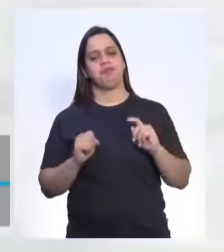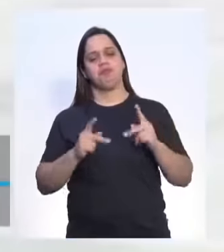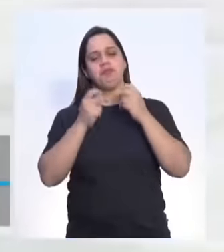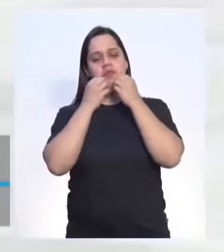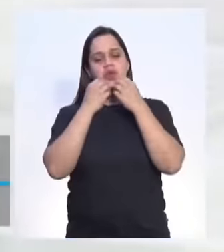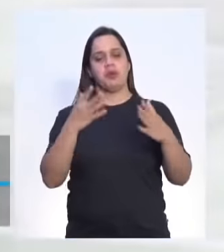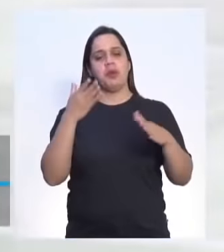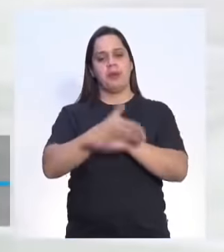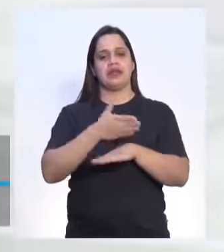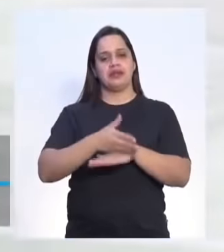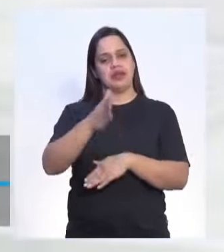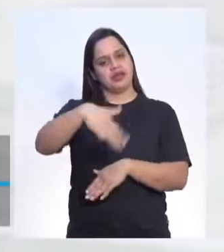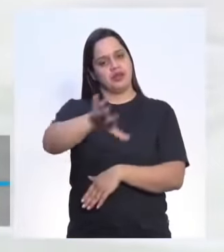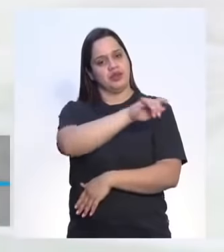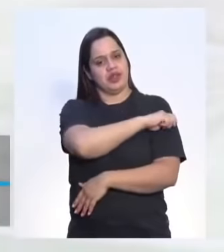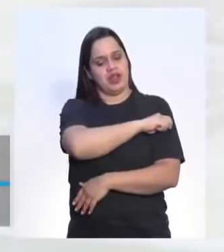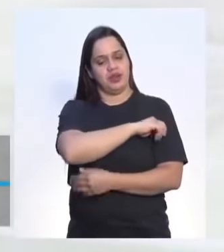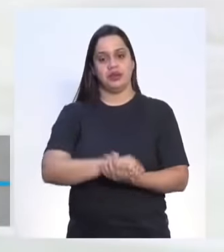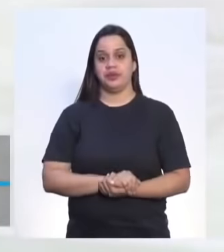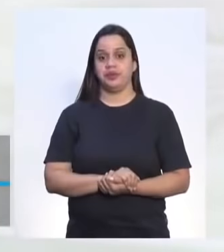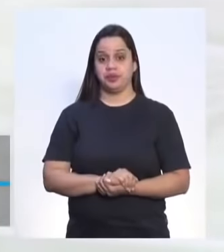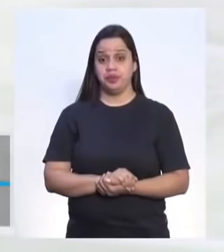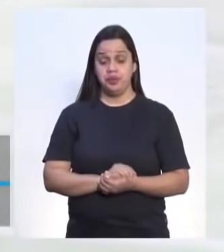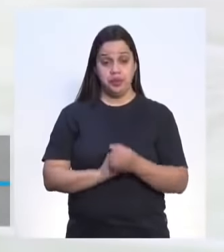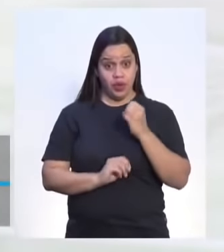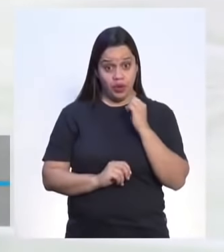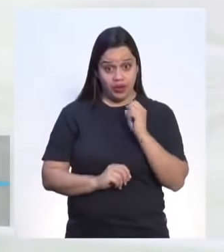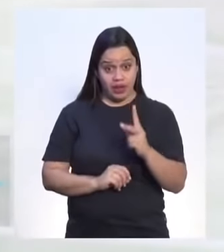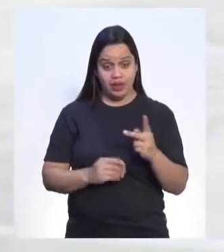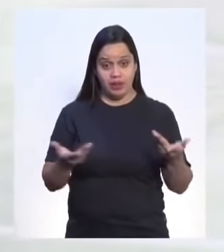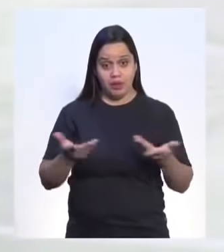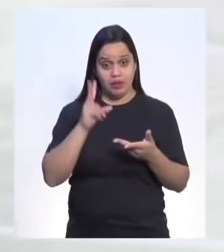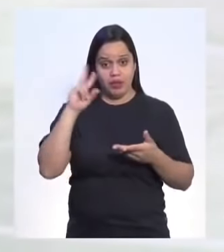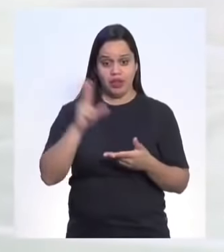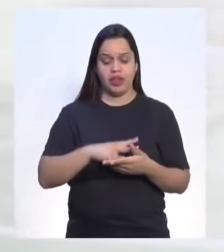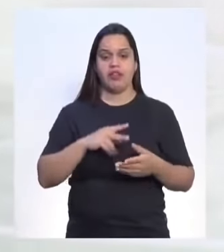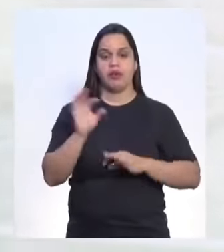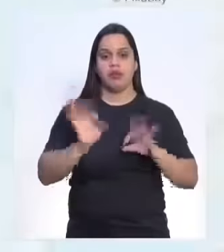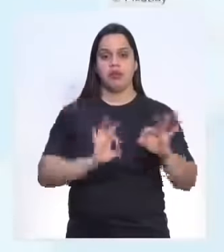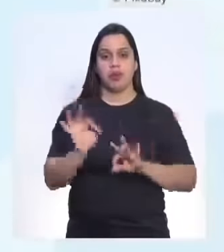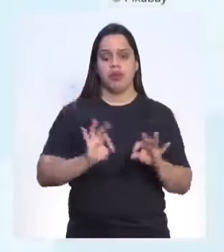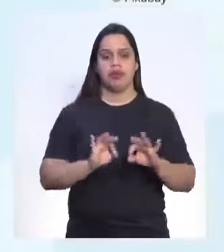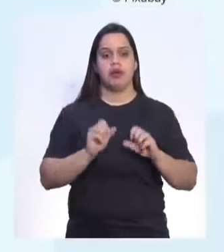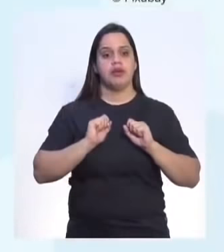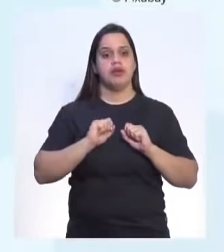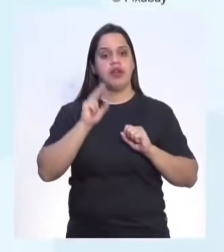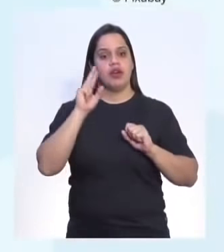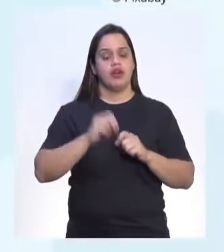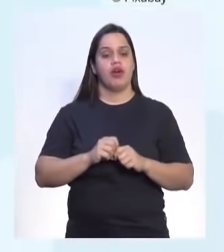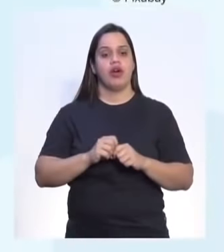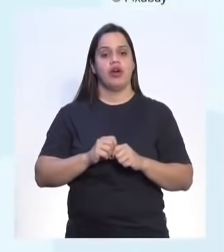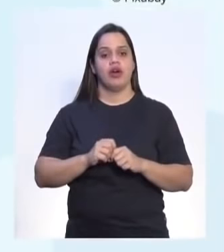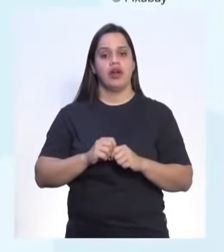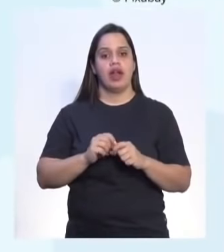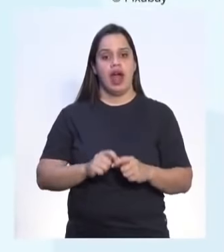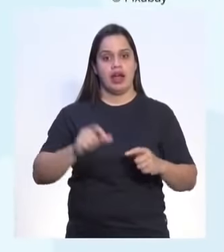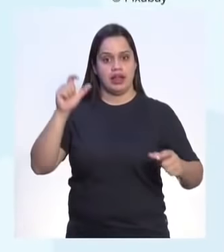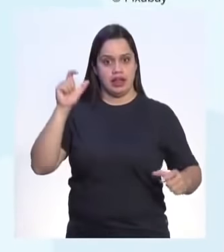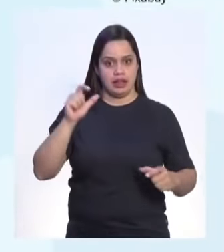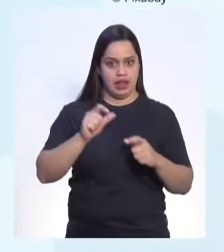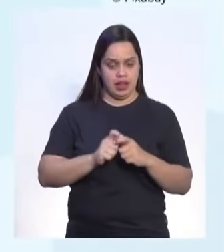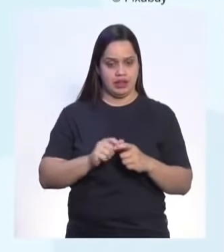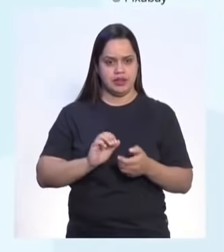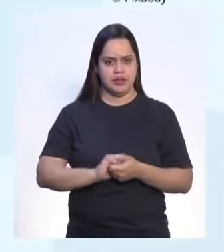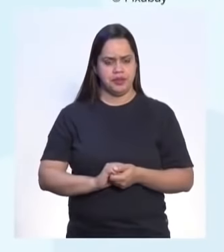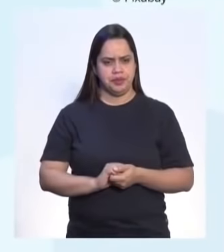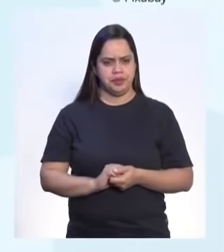do pessoal. Tudo bem? Vamos trabalhar um pouquinho, tá, com relação às grandezas? Se podemos medir algo, existe a ferramenta que